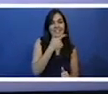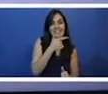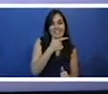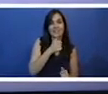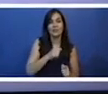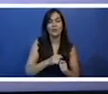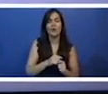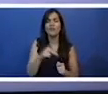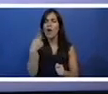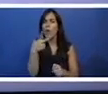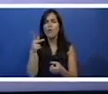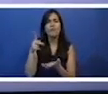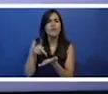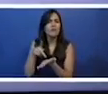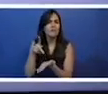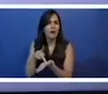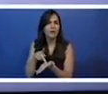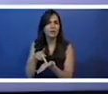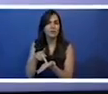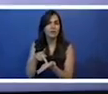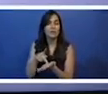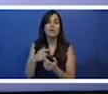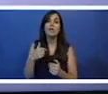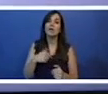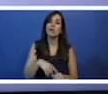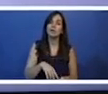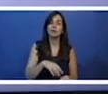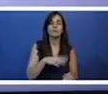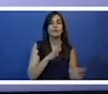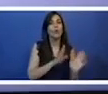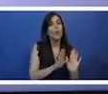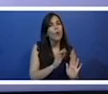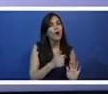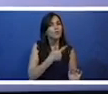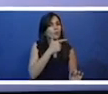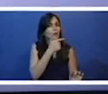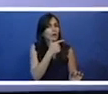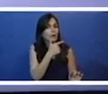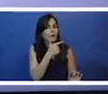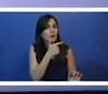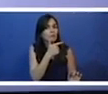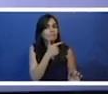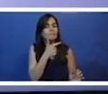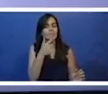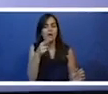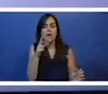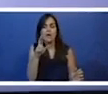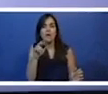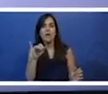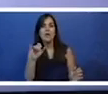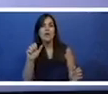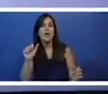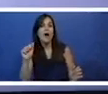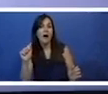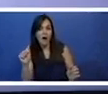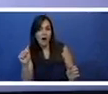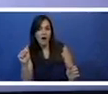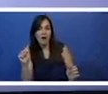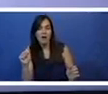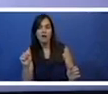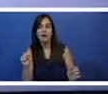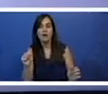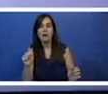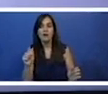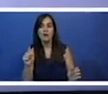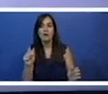ria, olha a nossa oração adverbial aí. Qual é a circunstância? Enquanto ria,